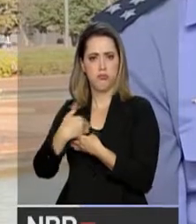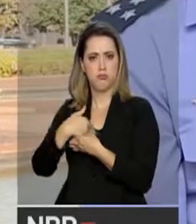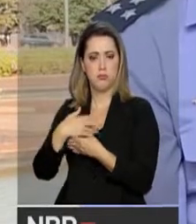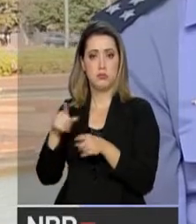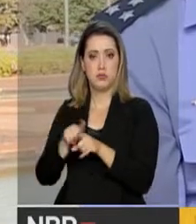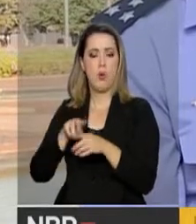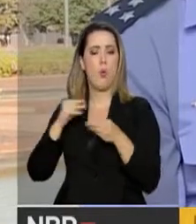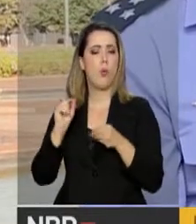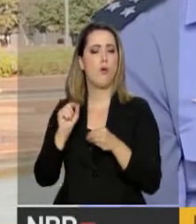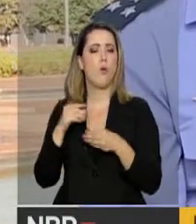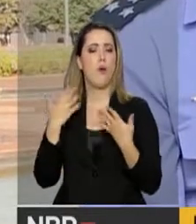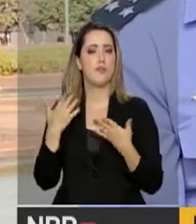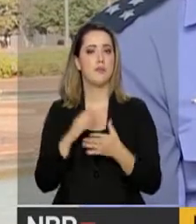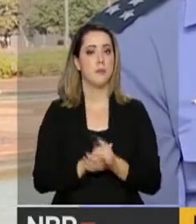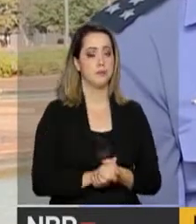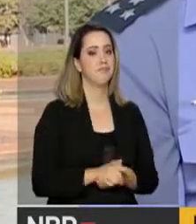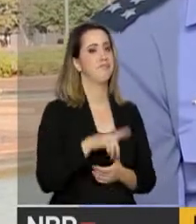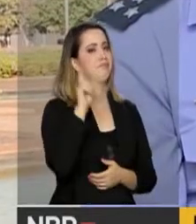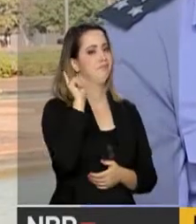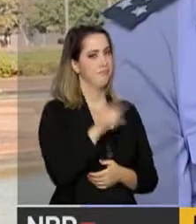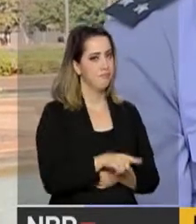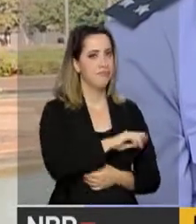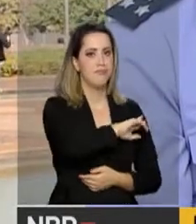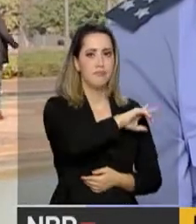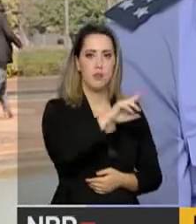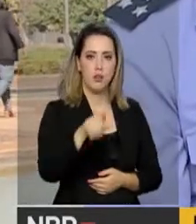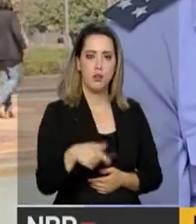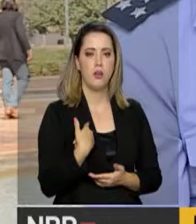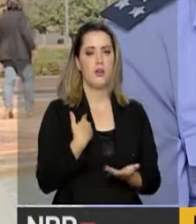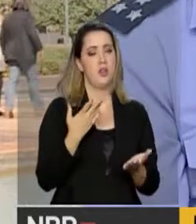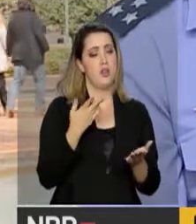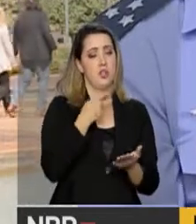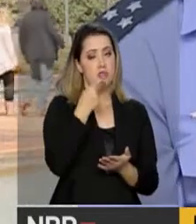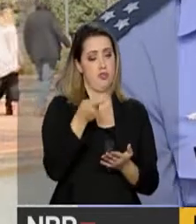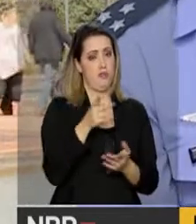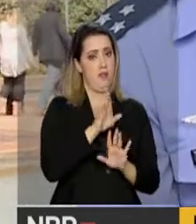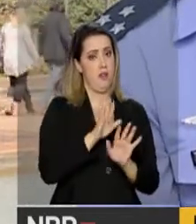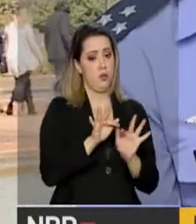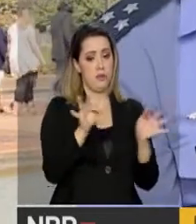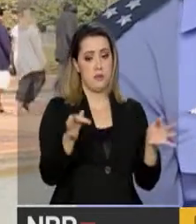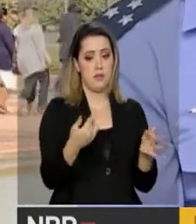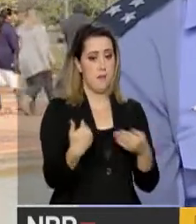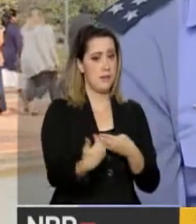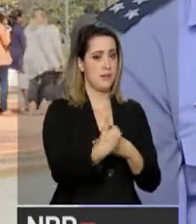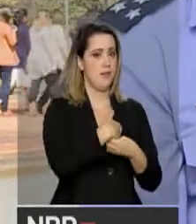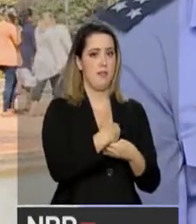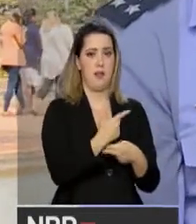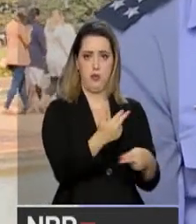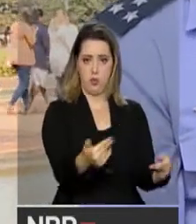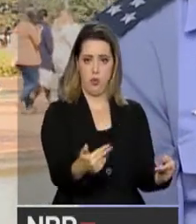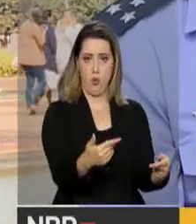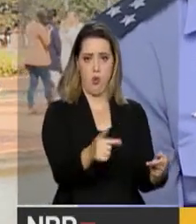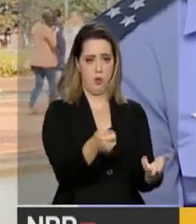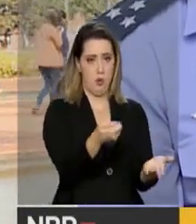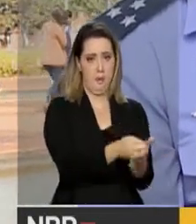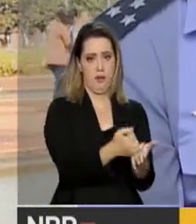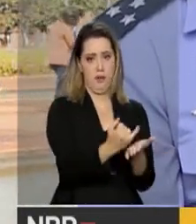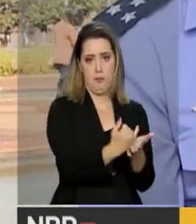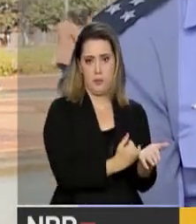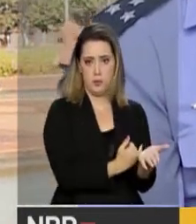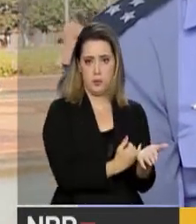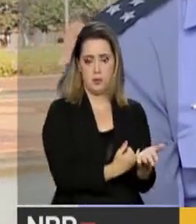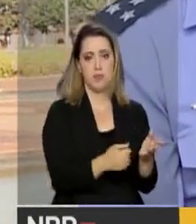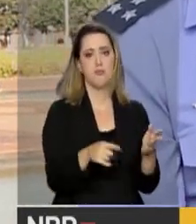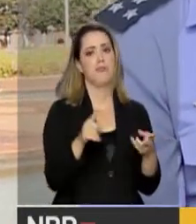são vários tipos de ilícitos. Desde o que a gente chama de um simples descaminho, que é trazer um produto sem a gente pagar os devidos